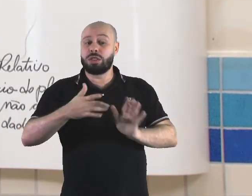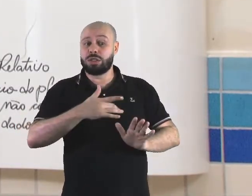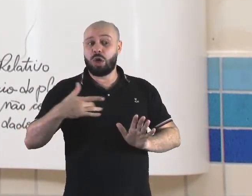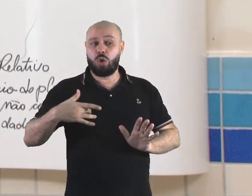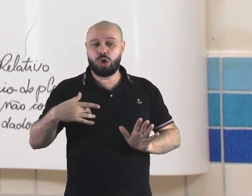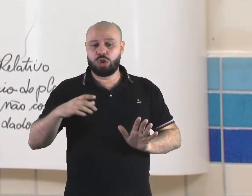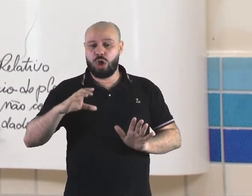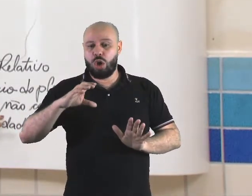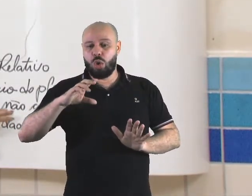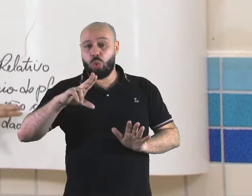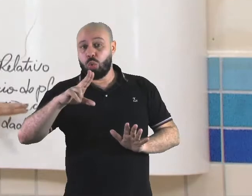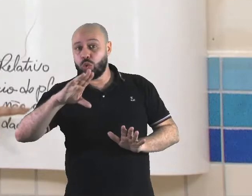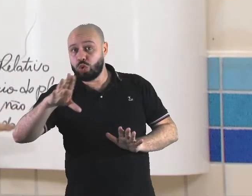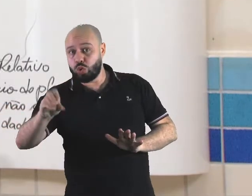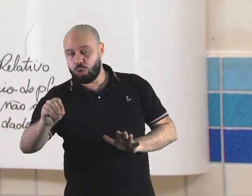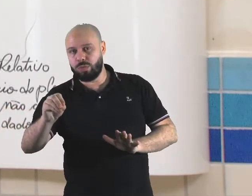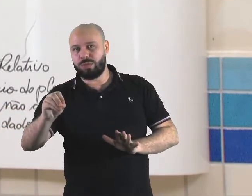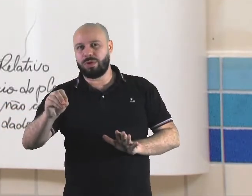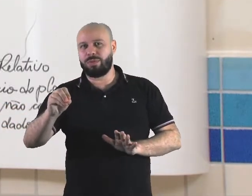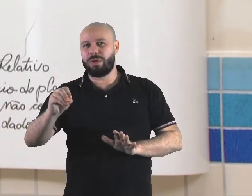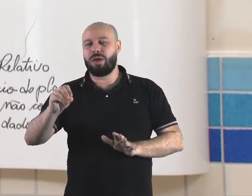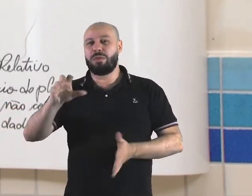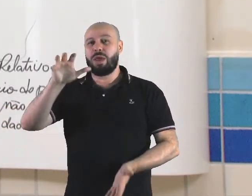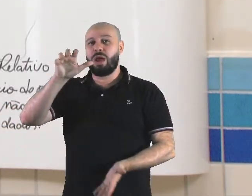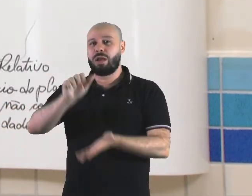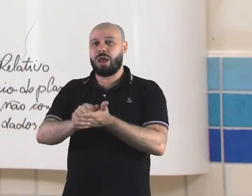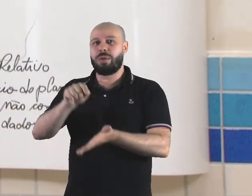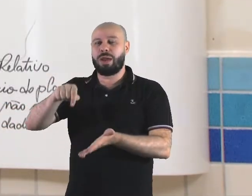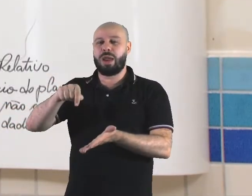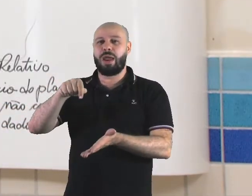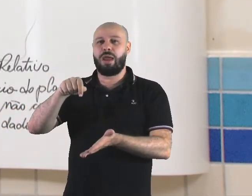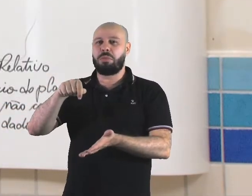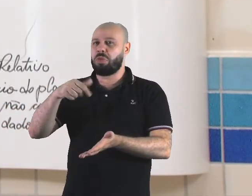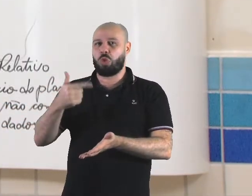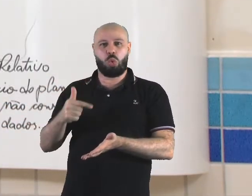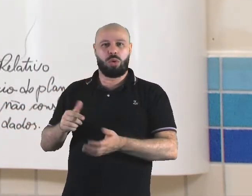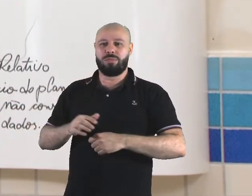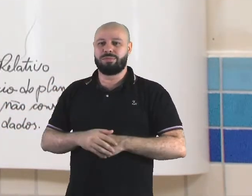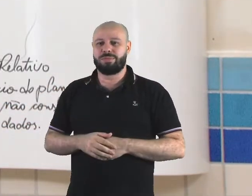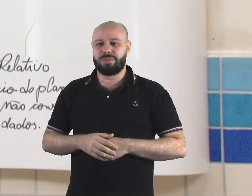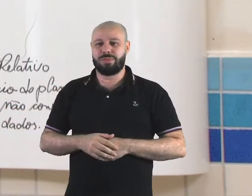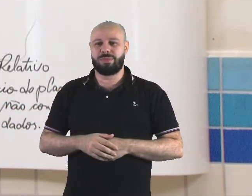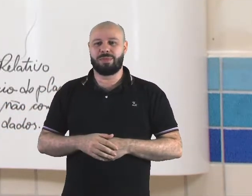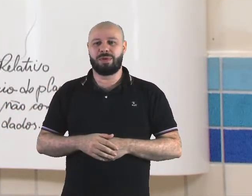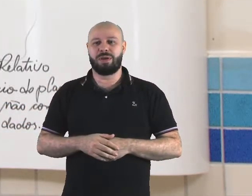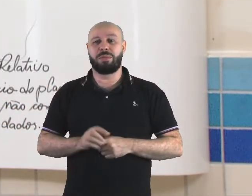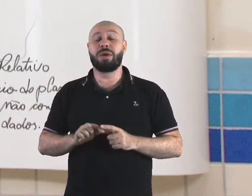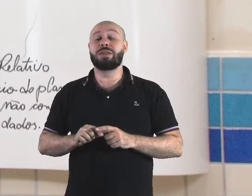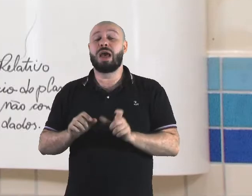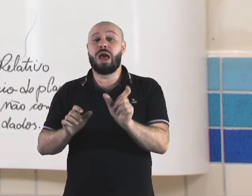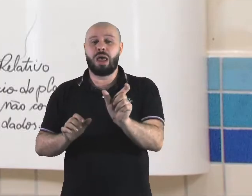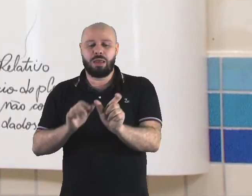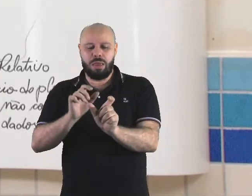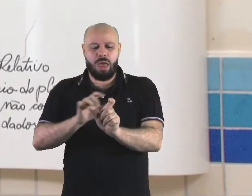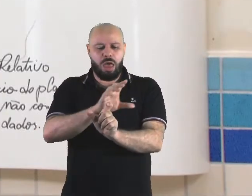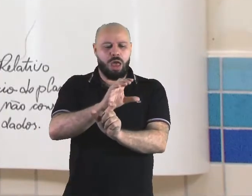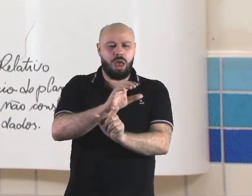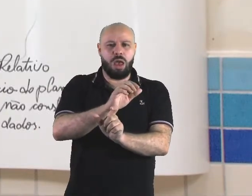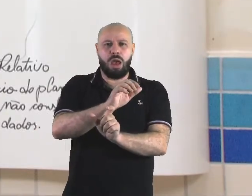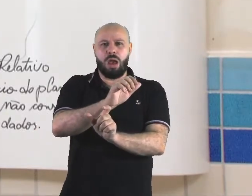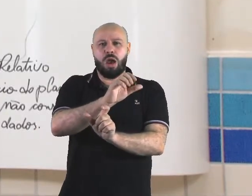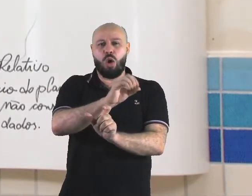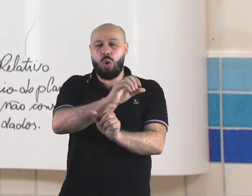cujo registro não consta em nosso banco de dados e não vem com artigo, tá? Cujo